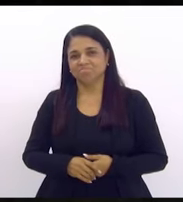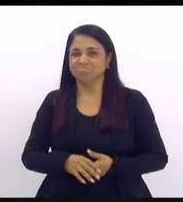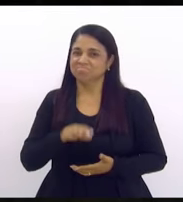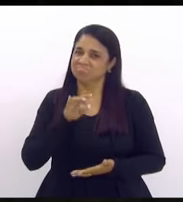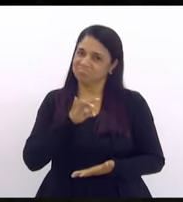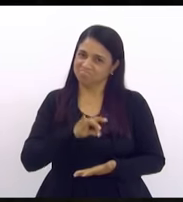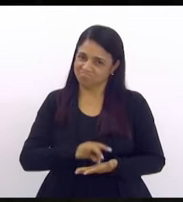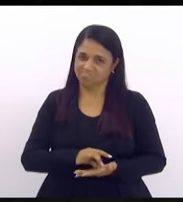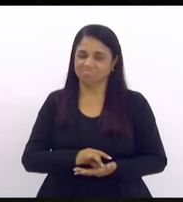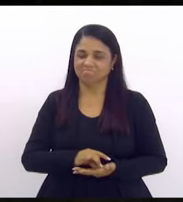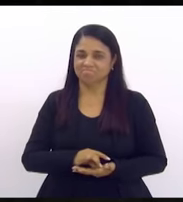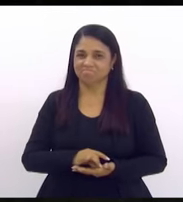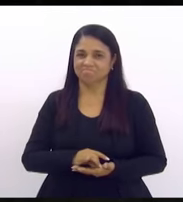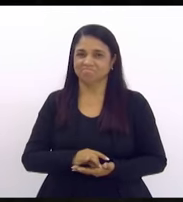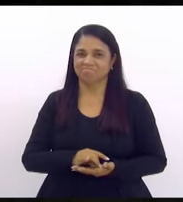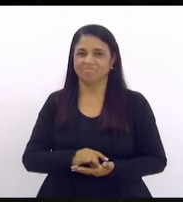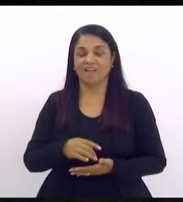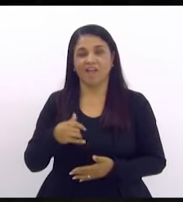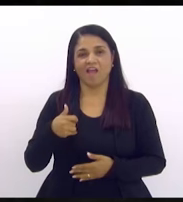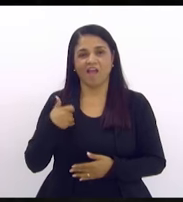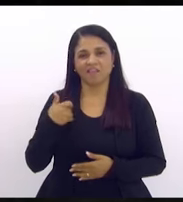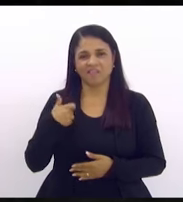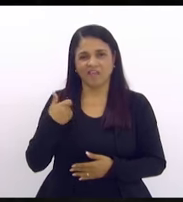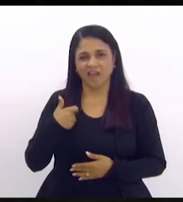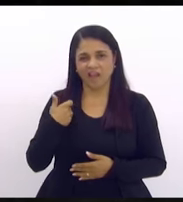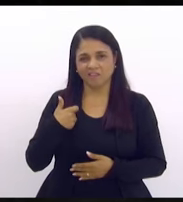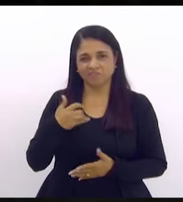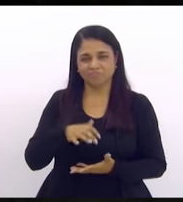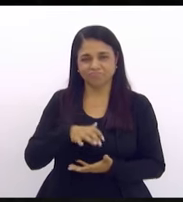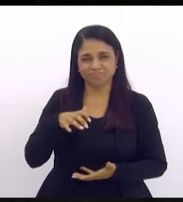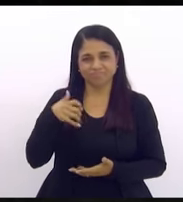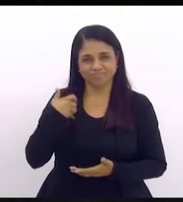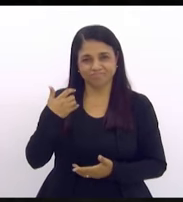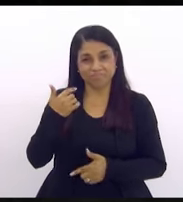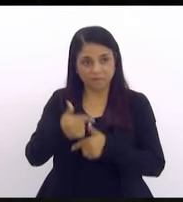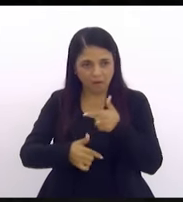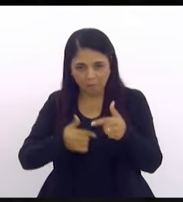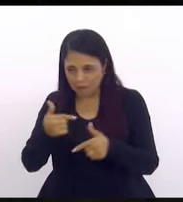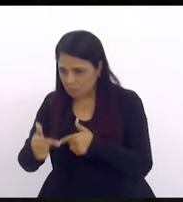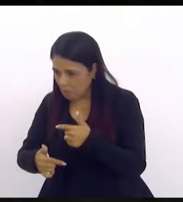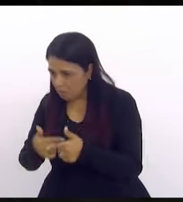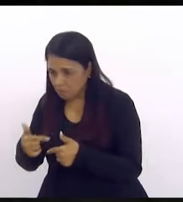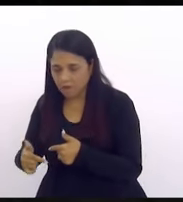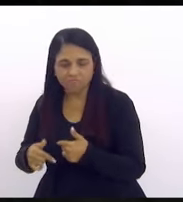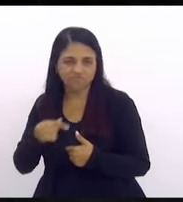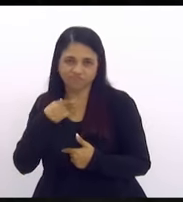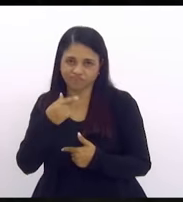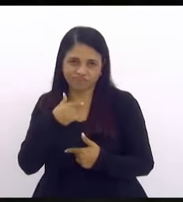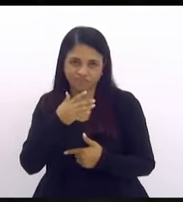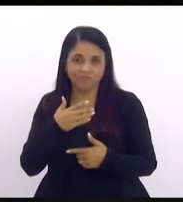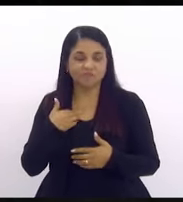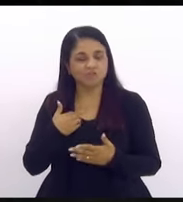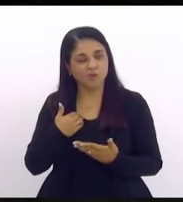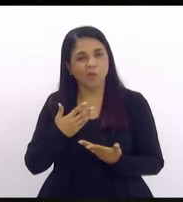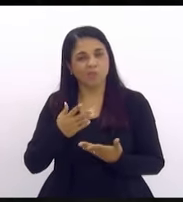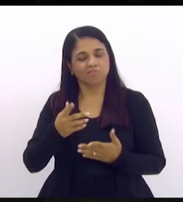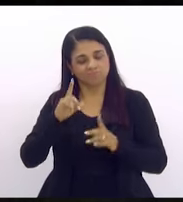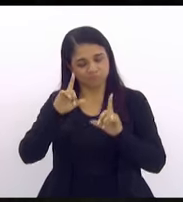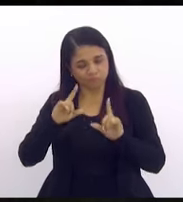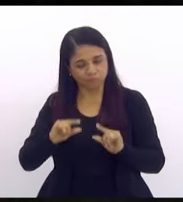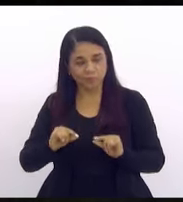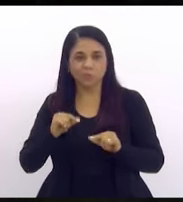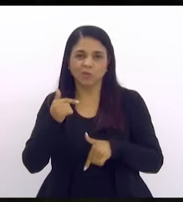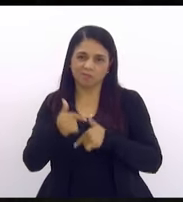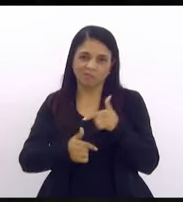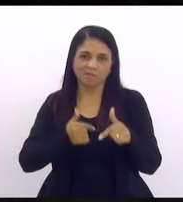eh A idade vai chegando também e muito trabalho e a gente tem também que começar a a reduzir um